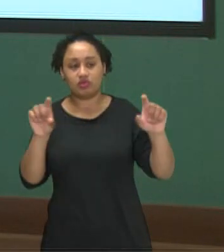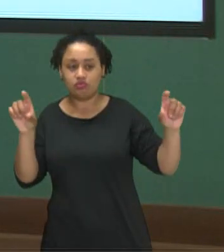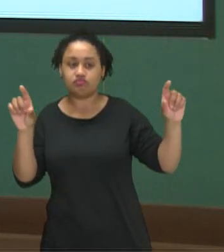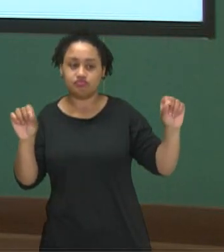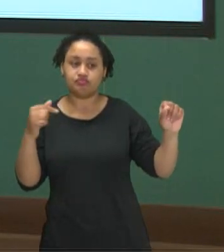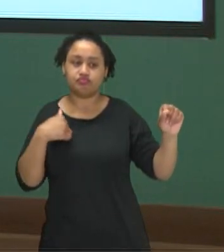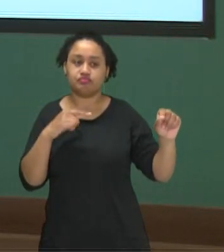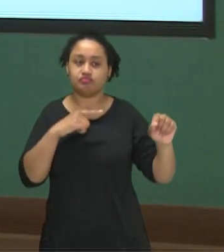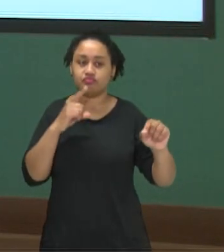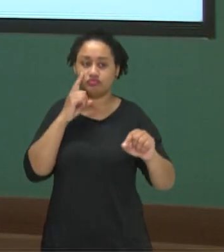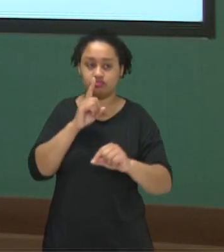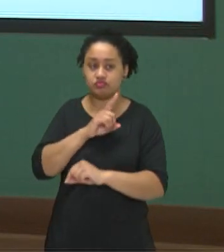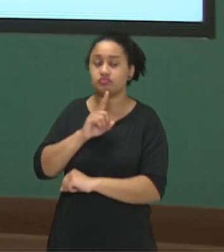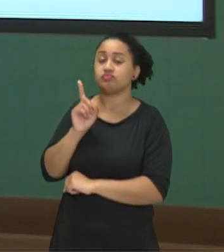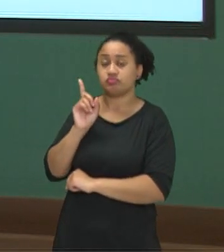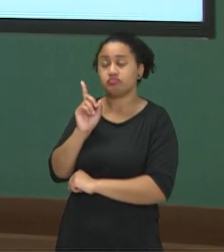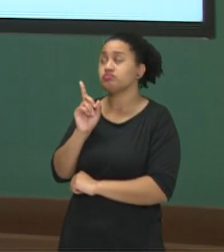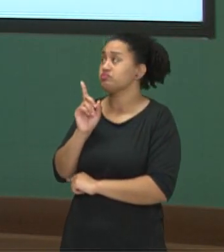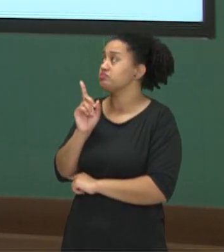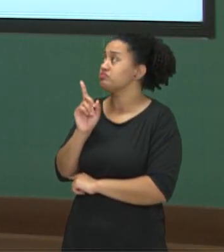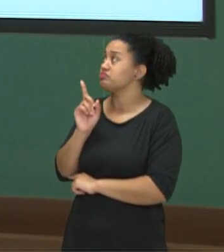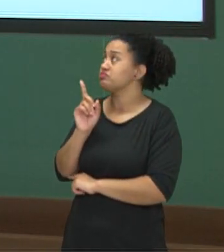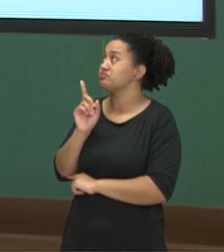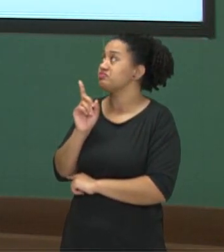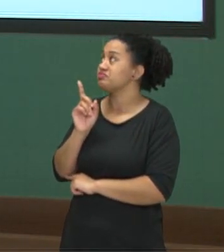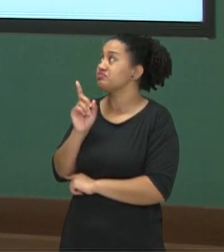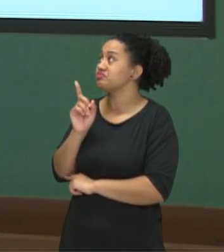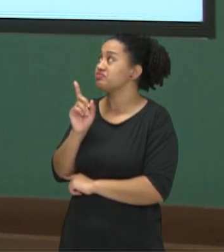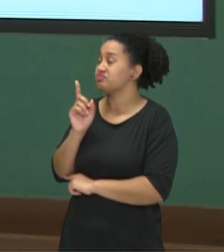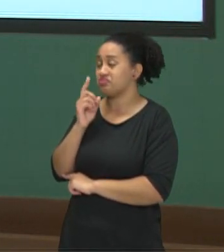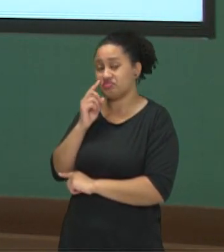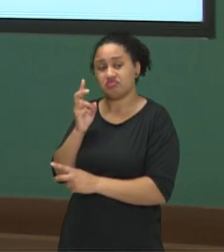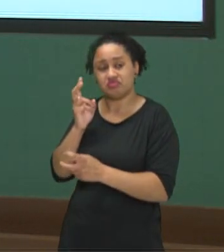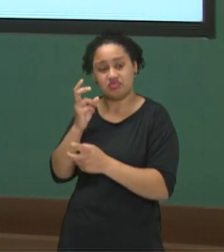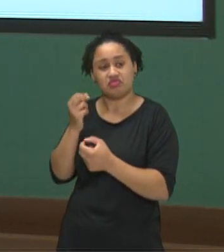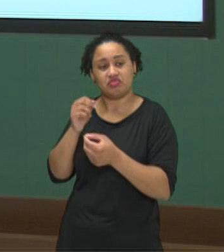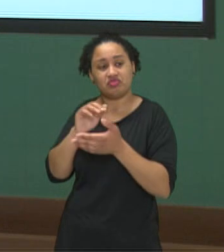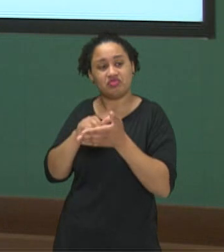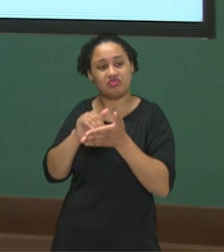3x. Eu preciso tirar esse x ali, né? O processo da